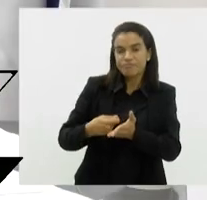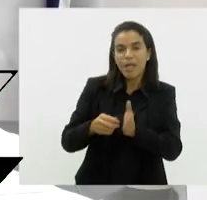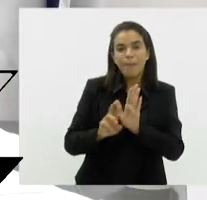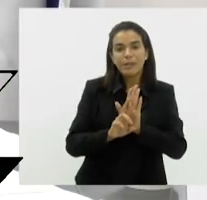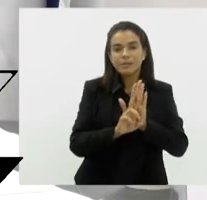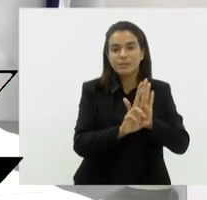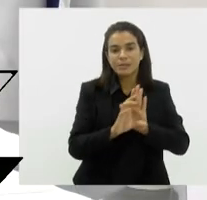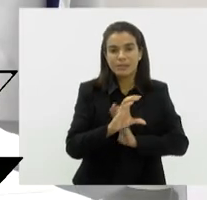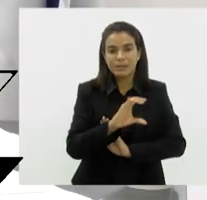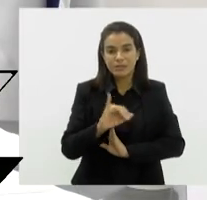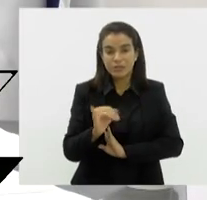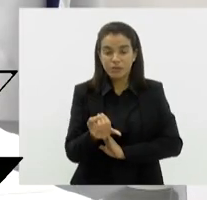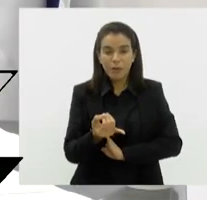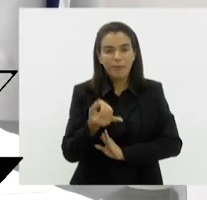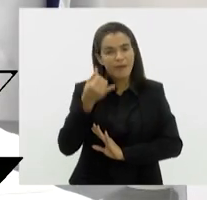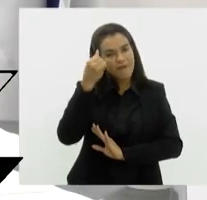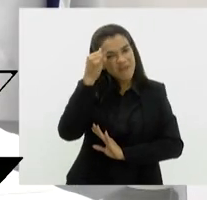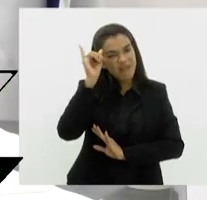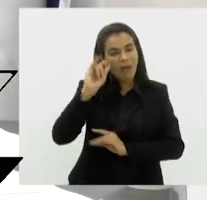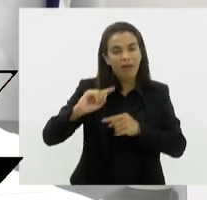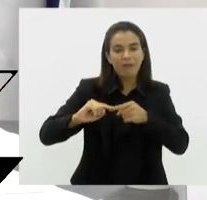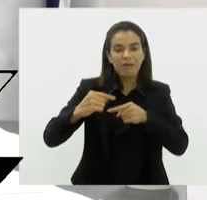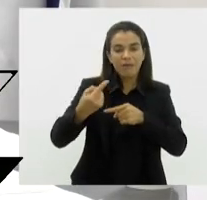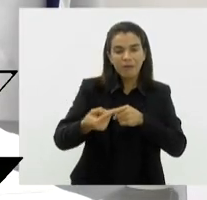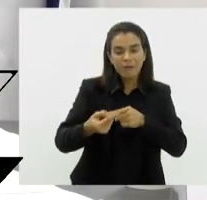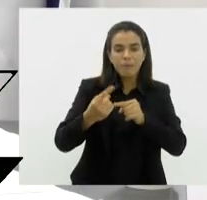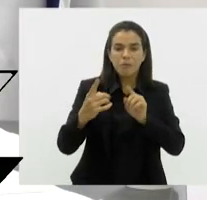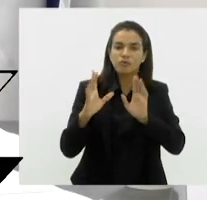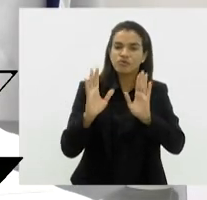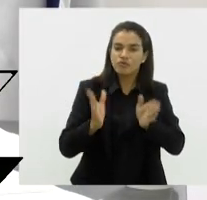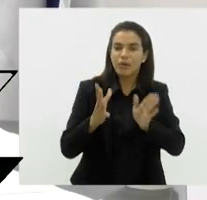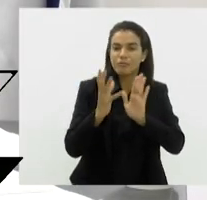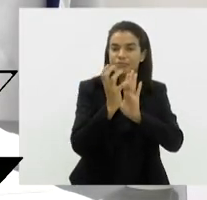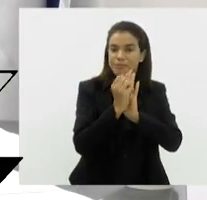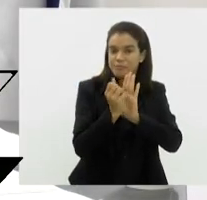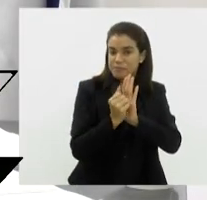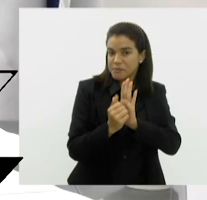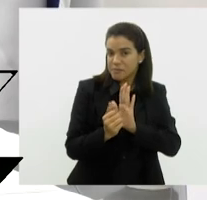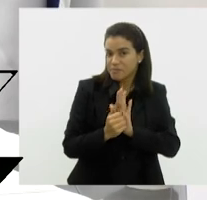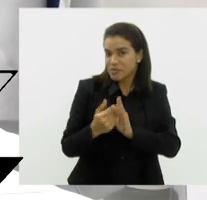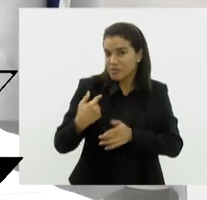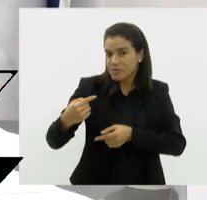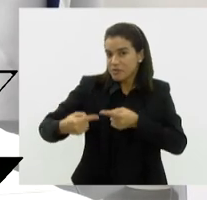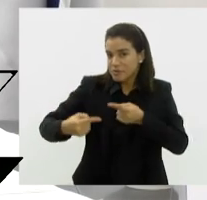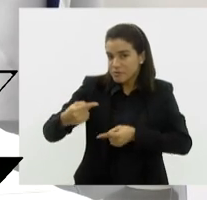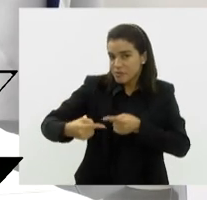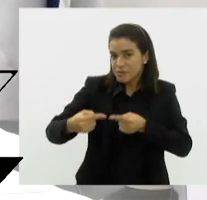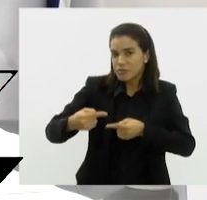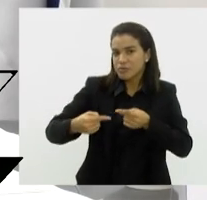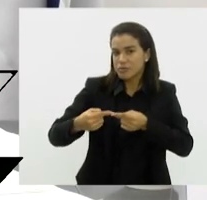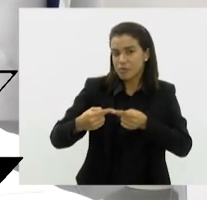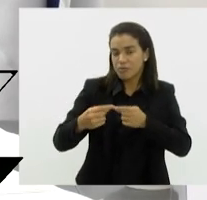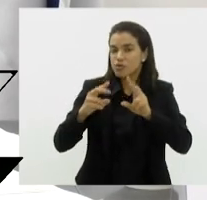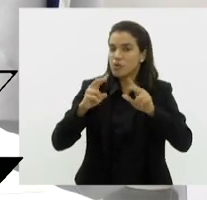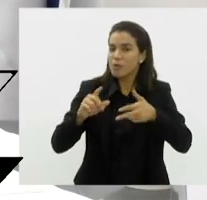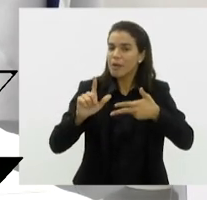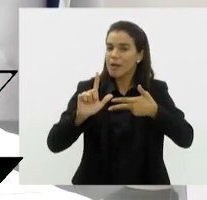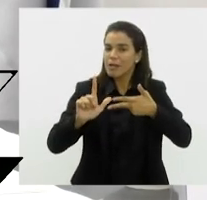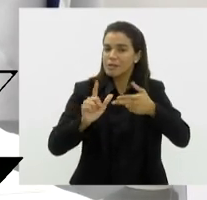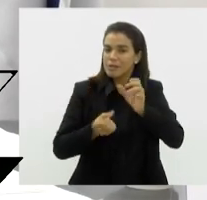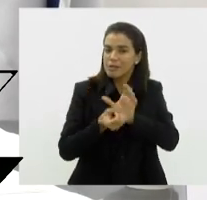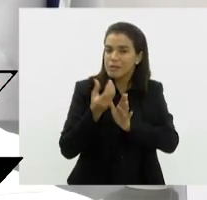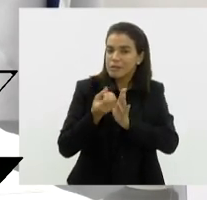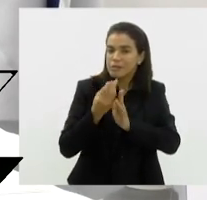justamente, para que não venham falar após, está tudo registrado, o tema é pertinente, que a gente está discutindo justamente legislação sobre